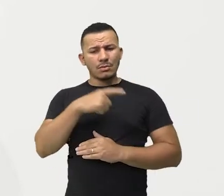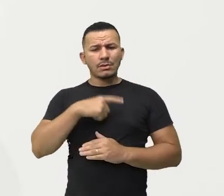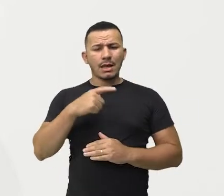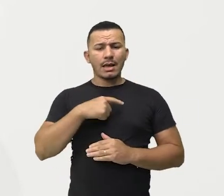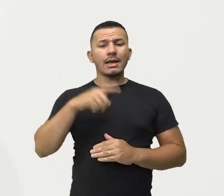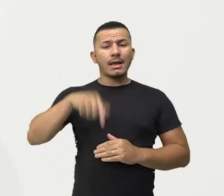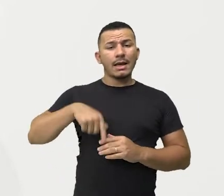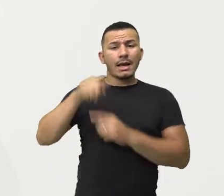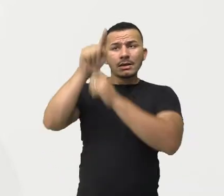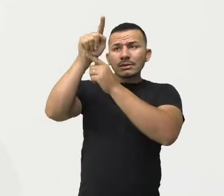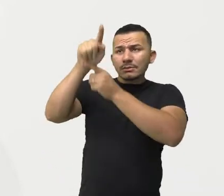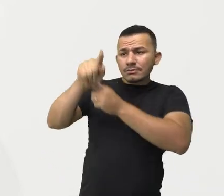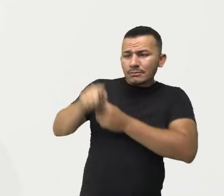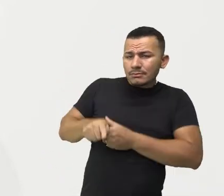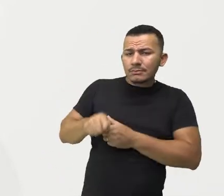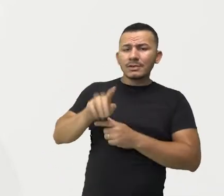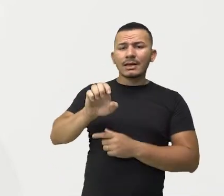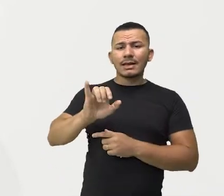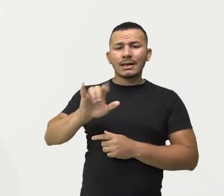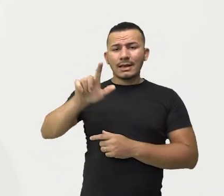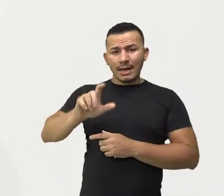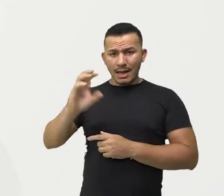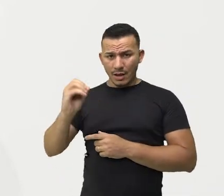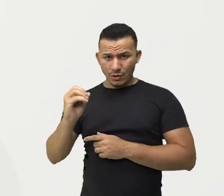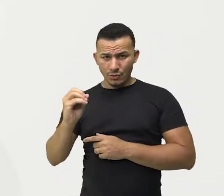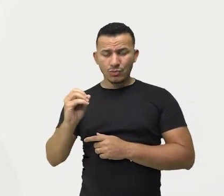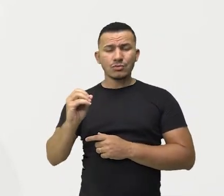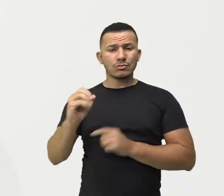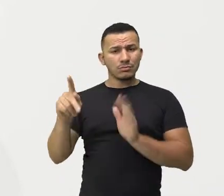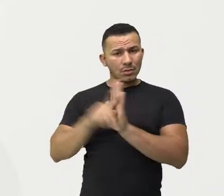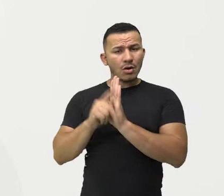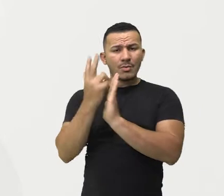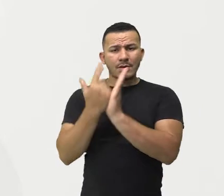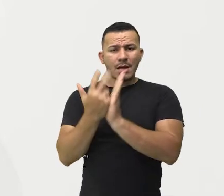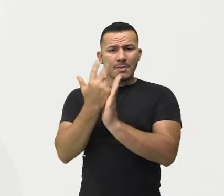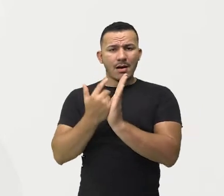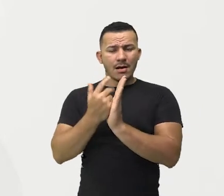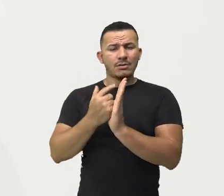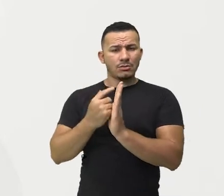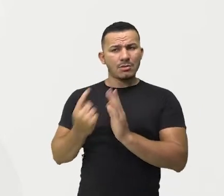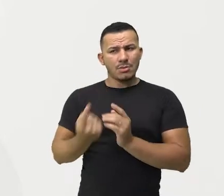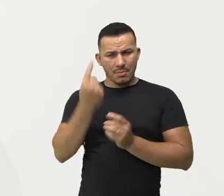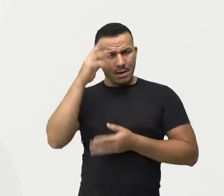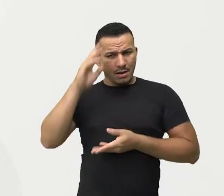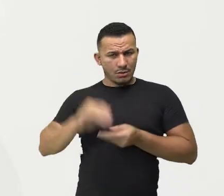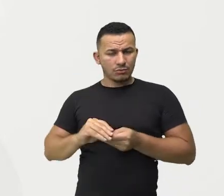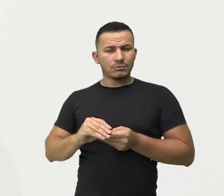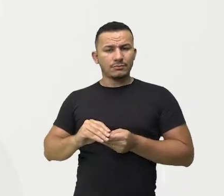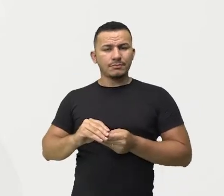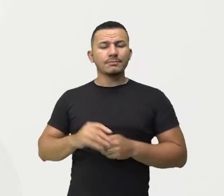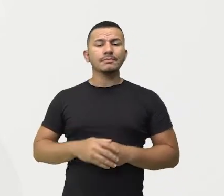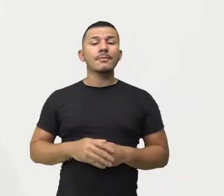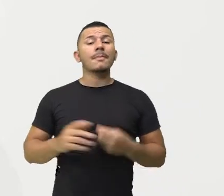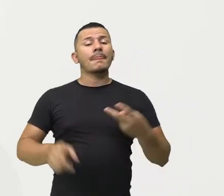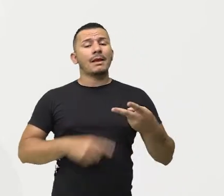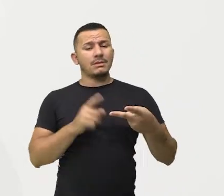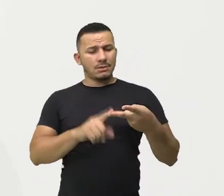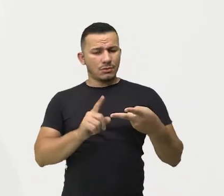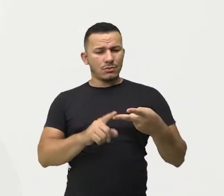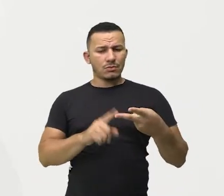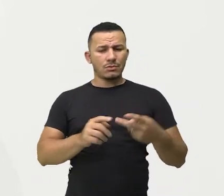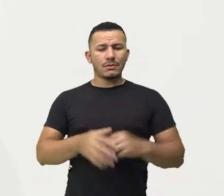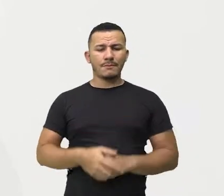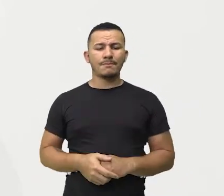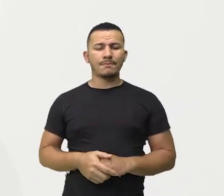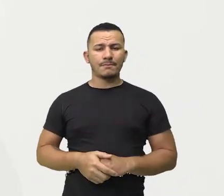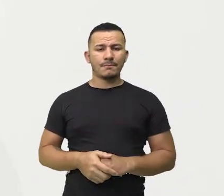linha chamada de eixo de simetria da figura. É a primeira conclusão. Segunda conclusão,